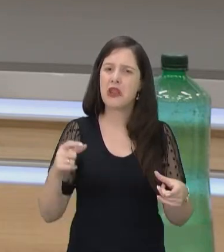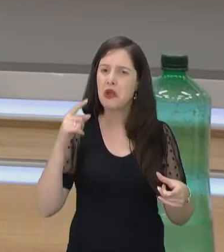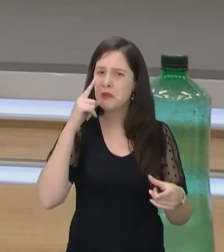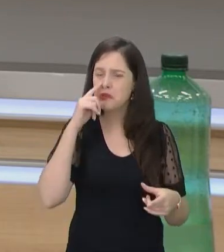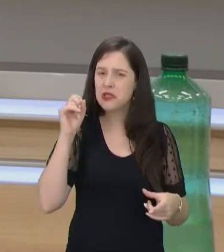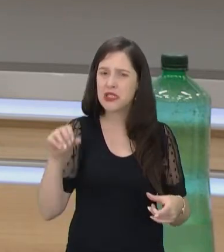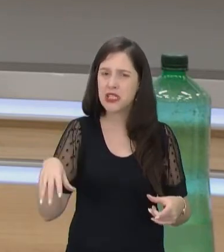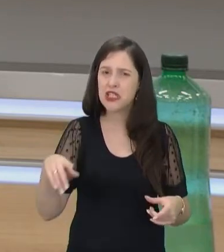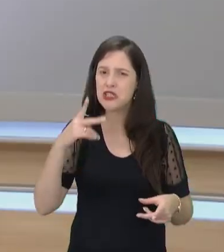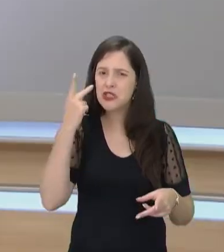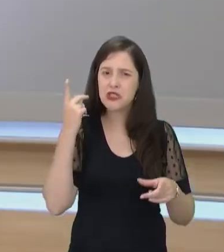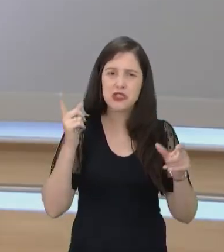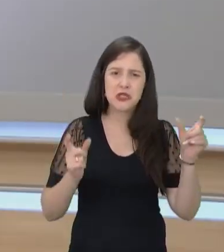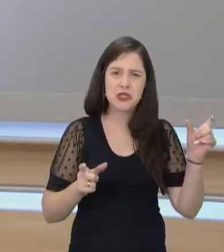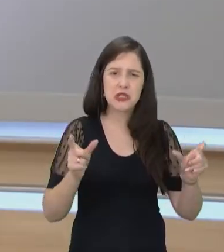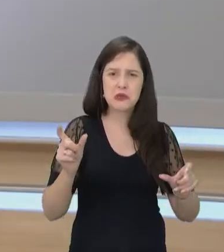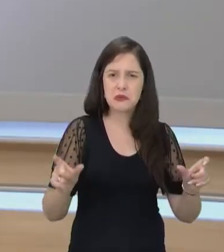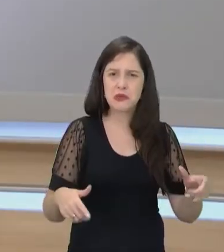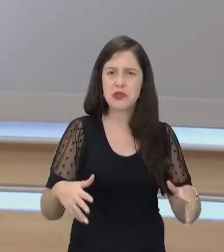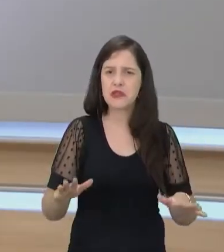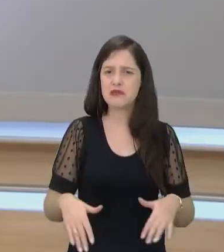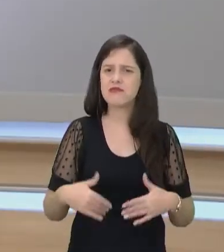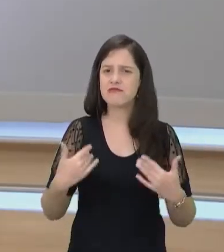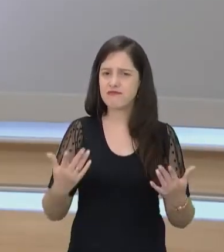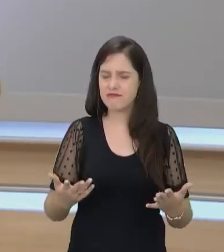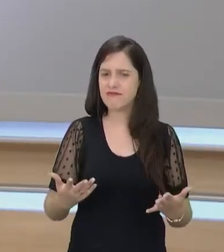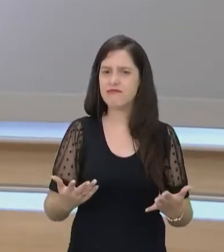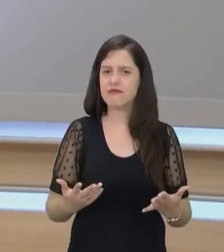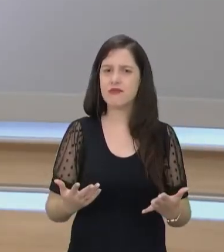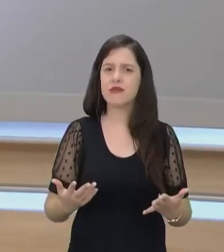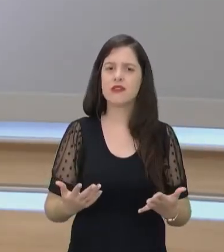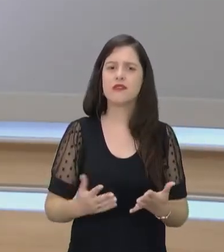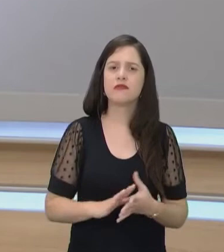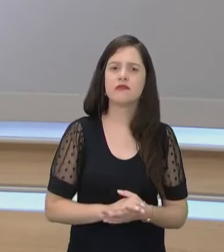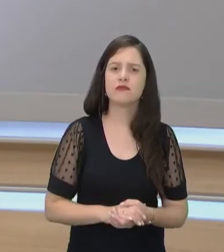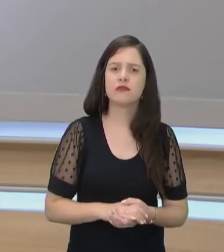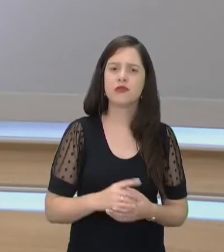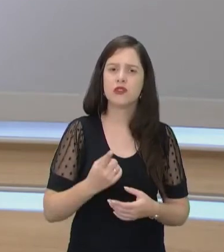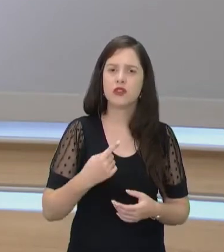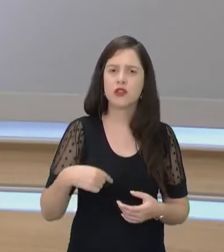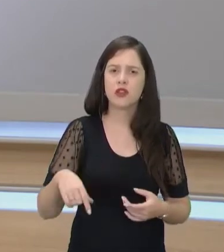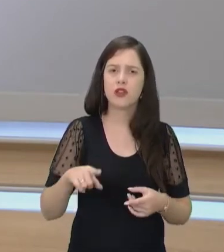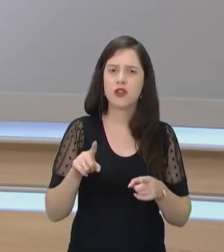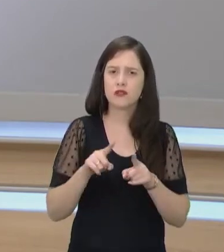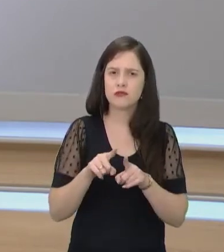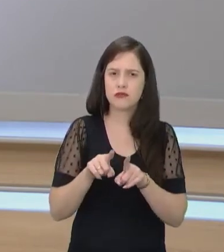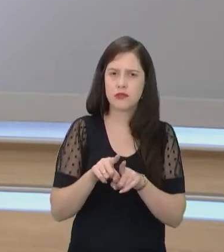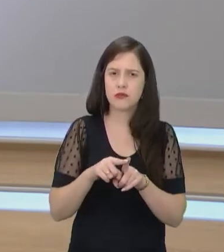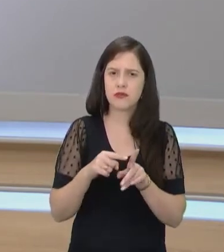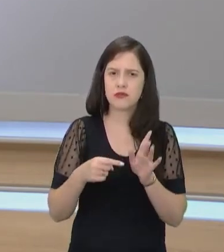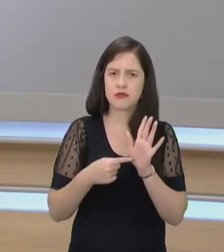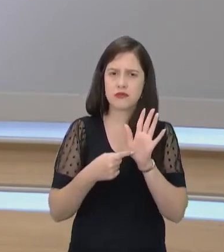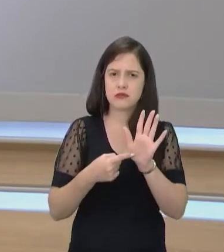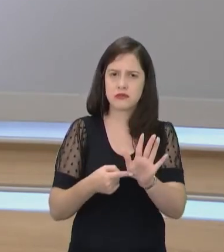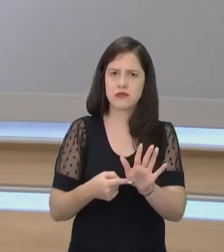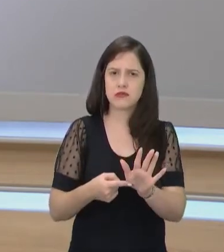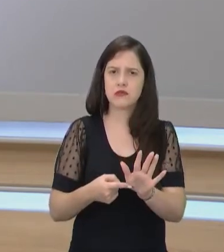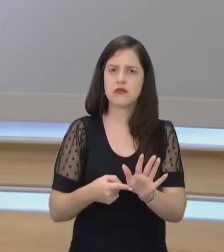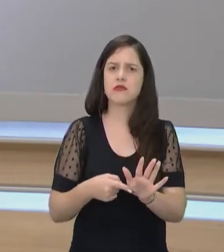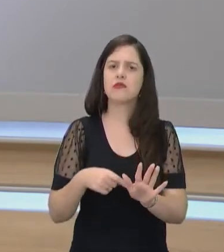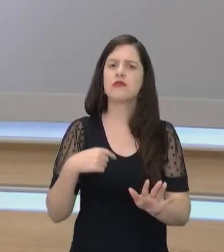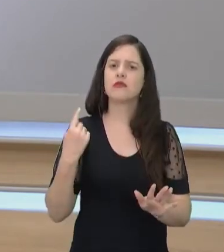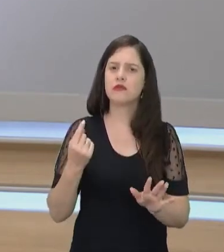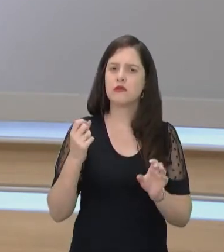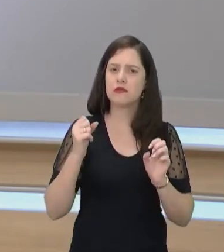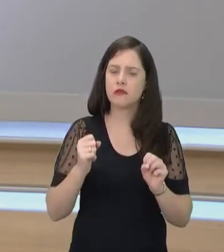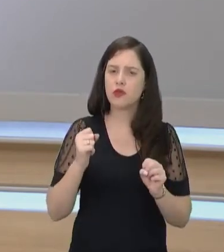pública. Eu vou ter um leve surto aqui, é um surto, tá? A gente falou para vocês lá na introdução sobre, por exemplo, lixo